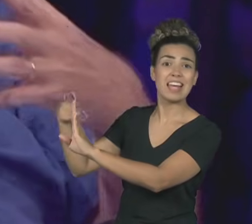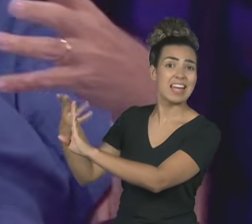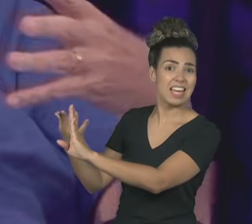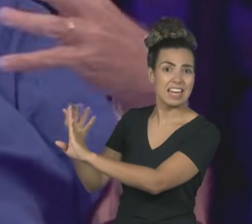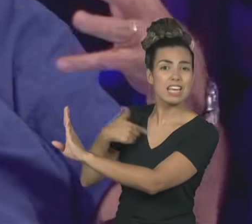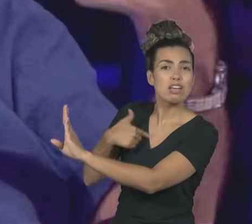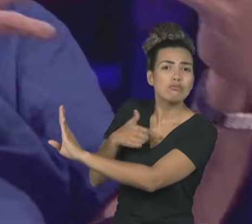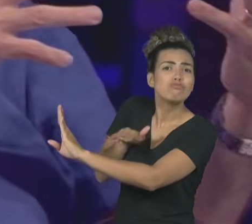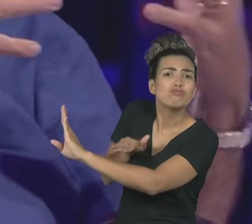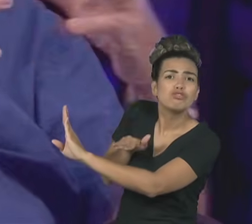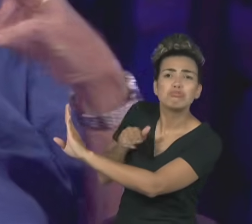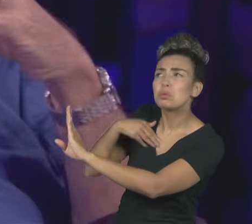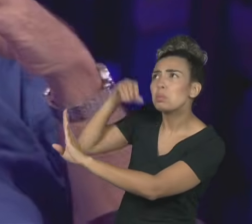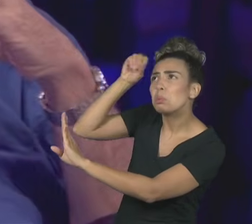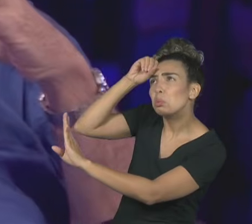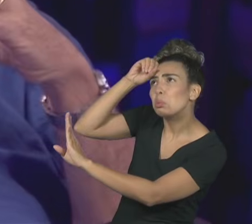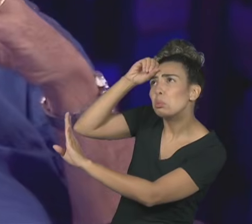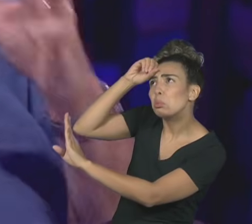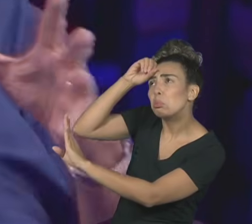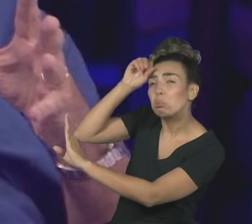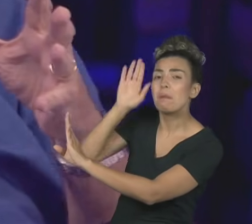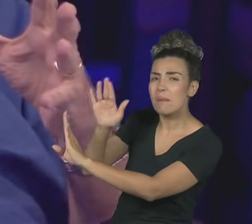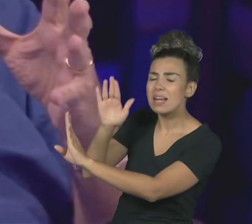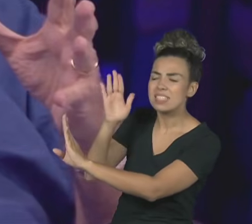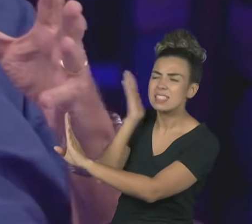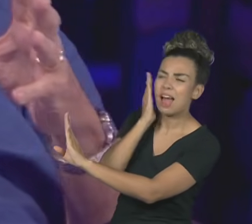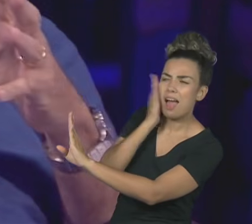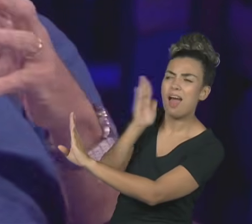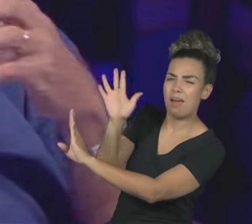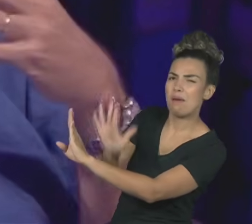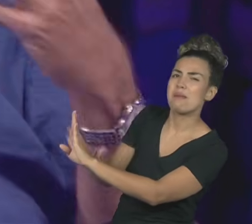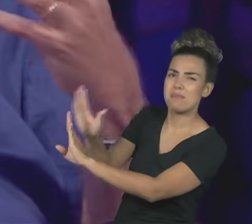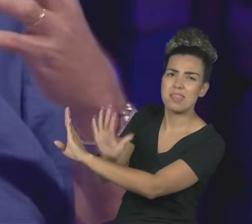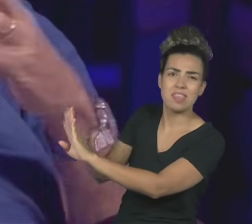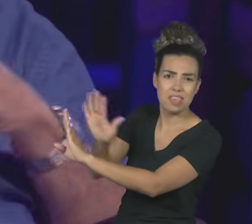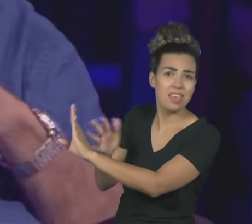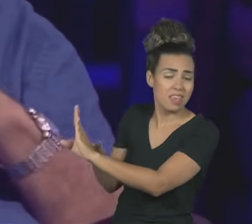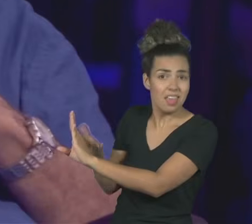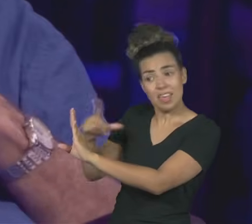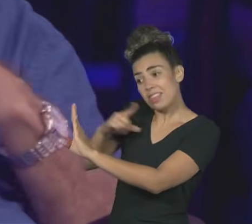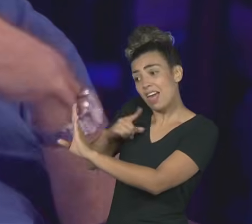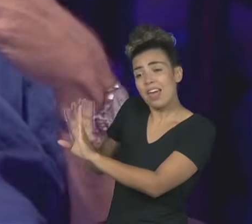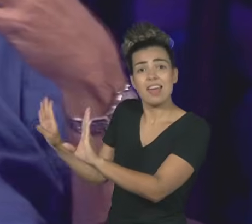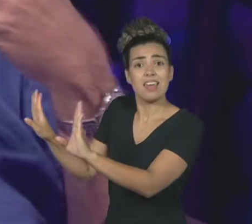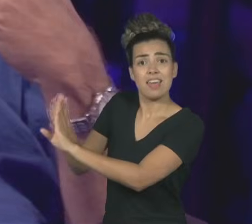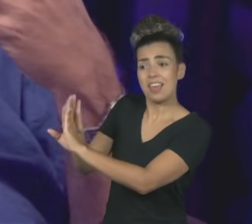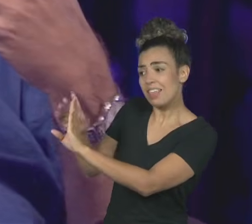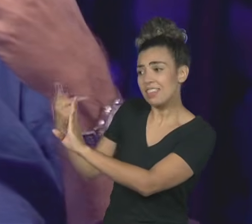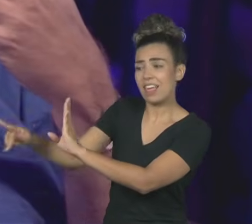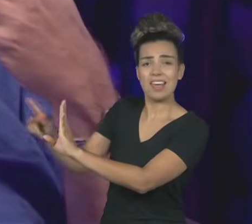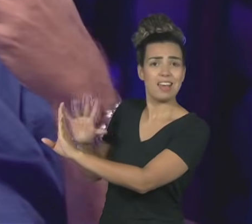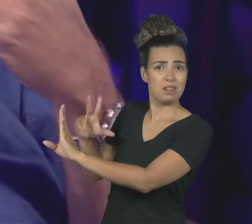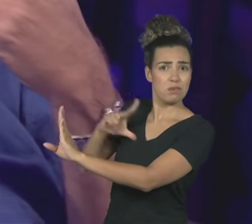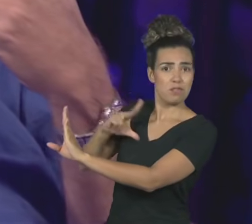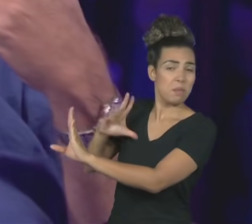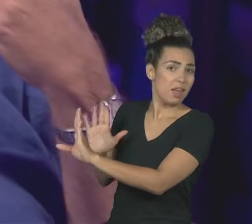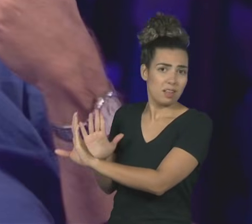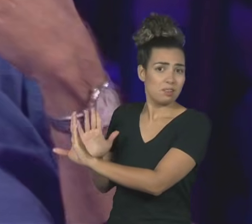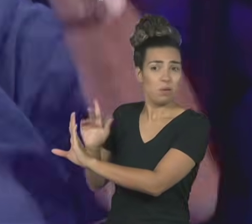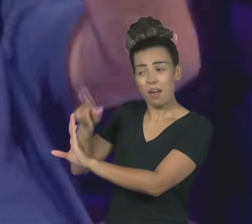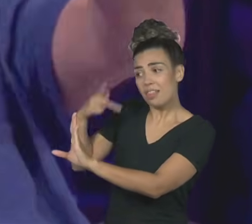efeito colateral daquele amor. Né? Mas a gente precisa desse sentimento de que isso vai